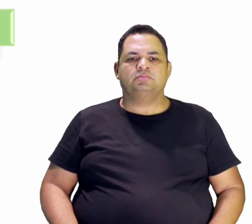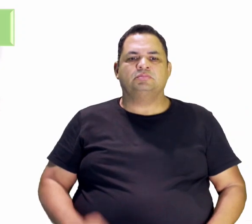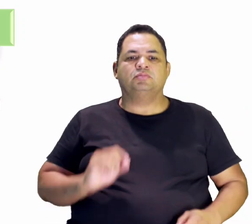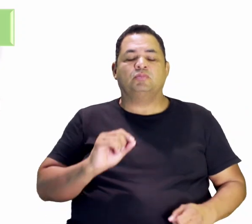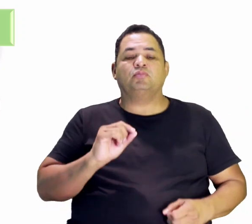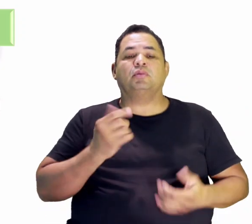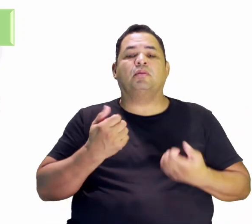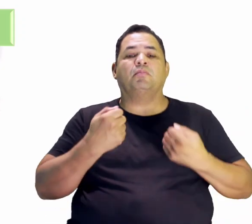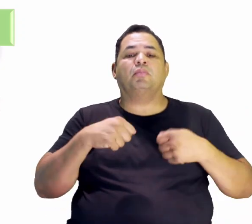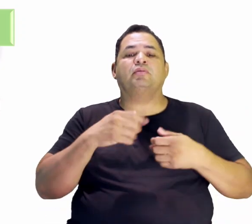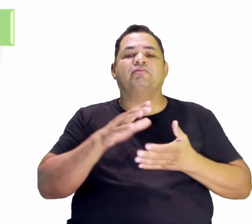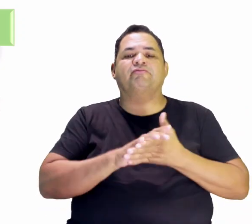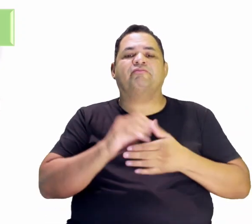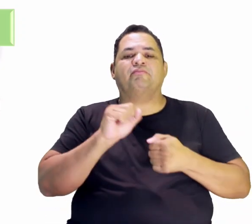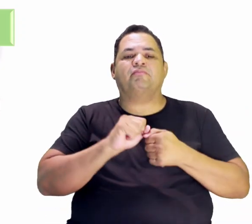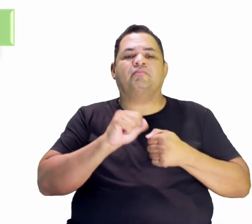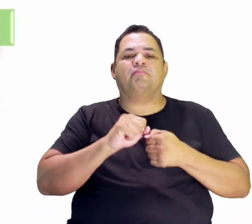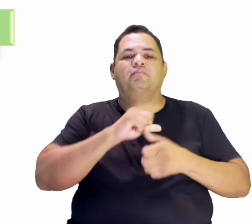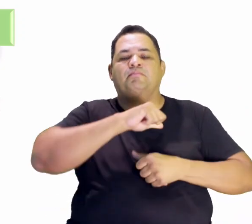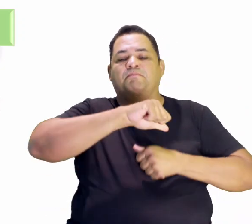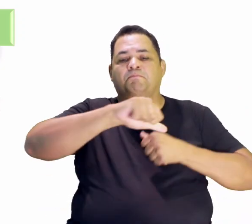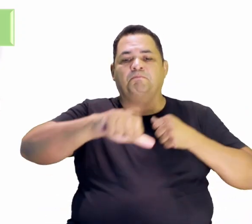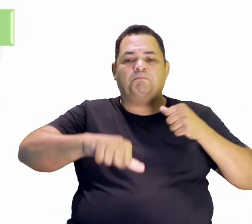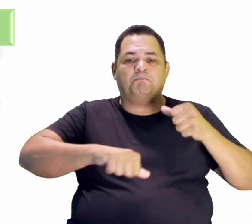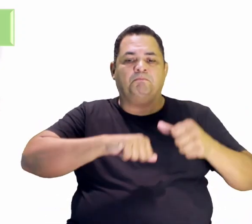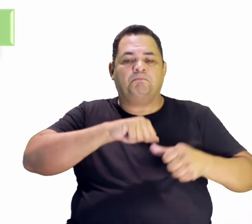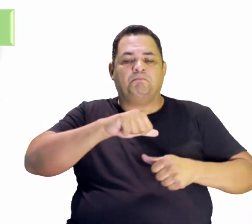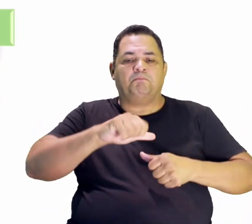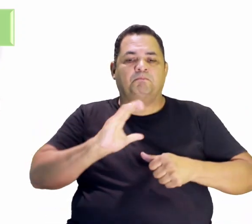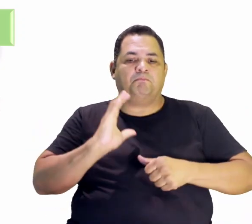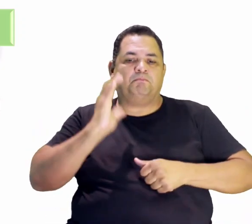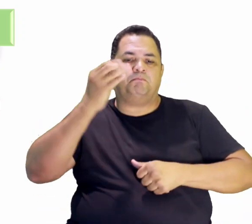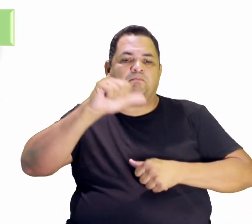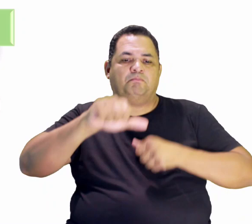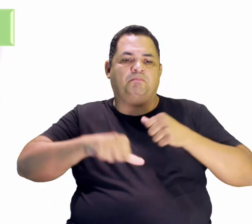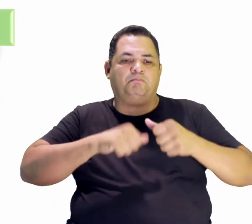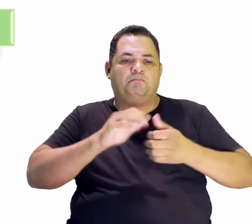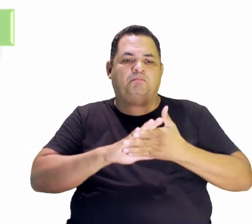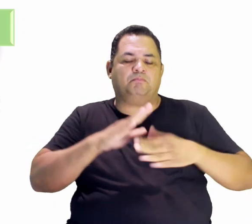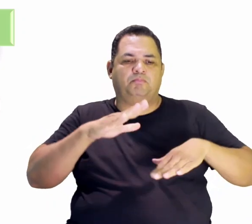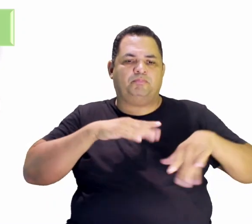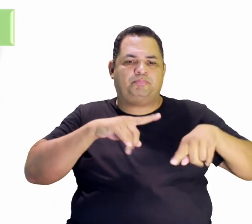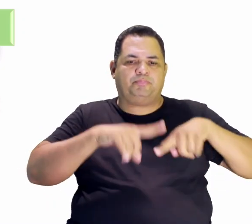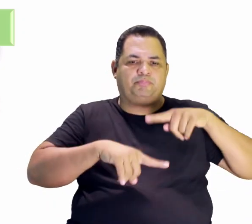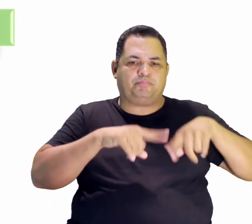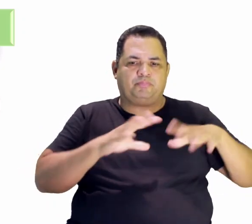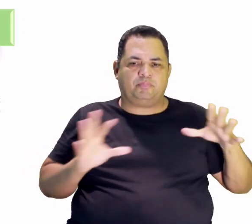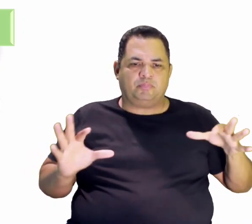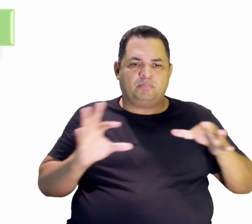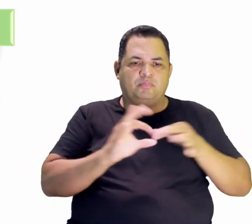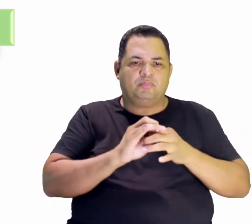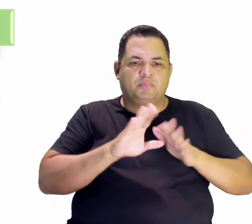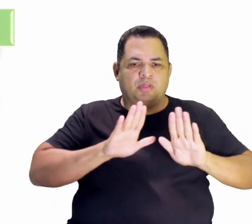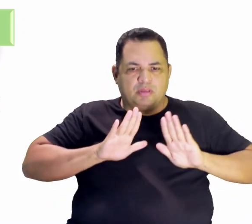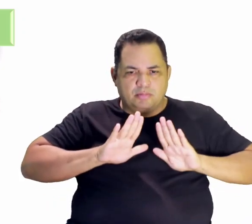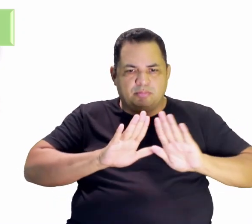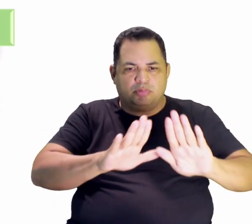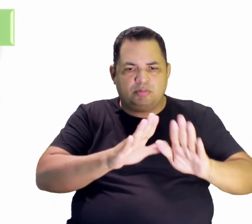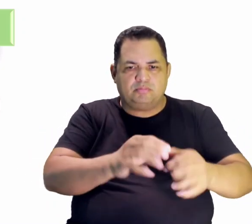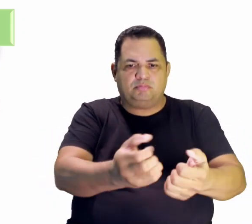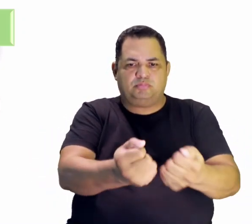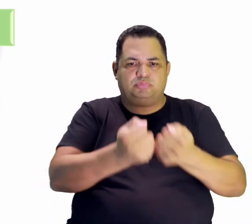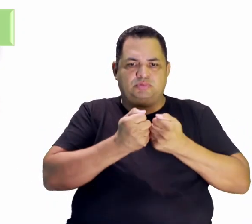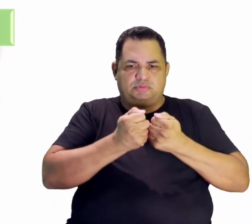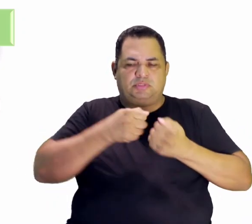de fazer? Ela é capaz de modificar o movimento de um objeto e está associada a ações como empurrar,